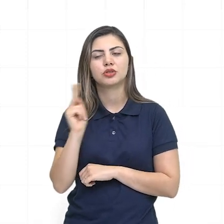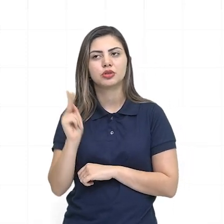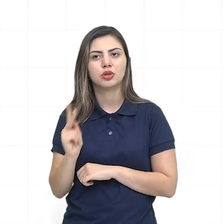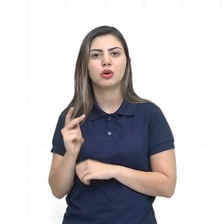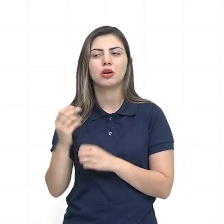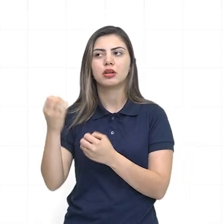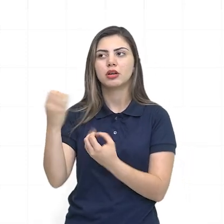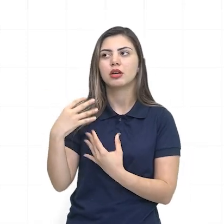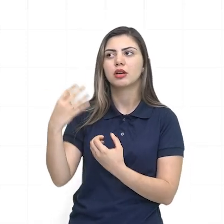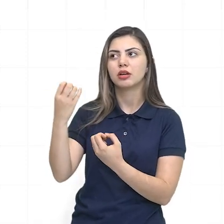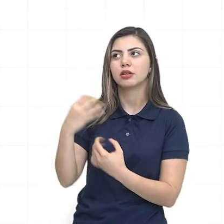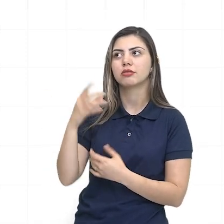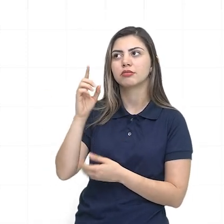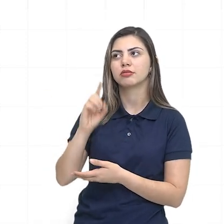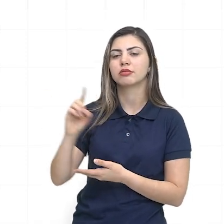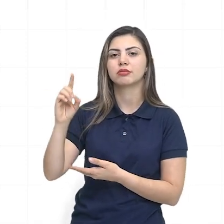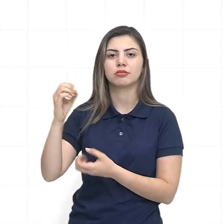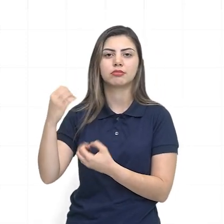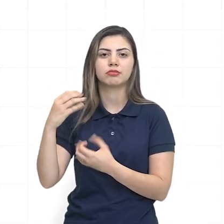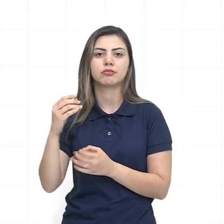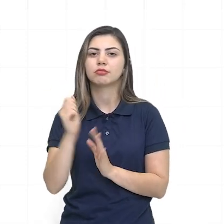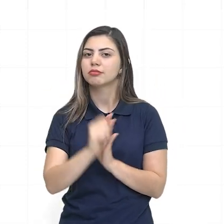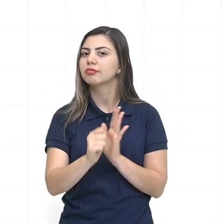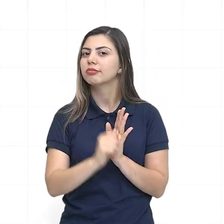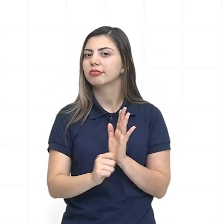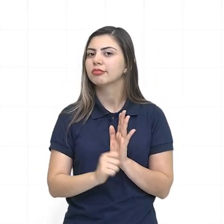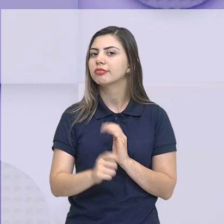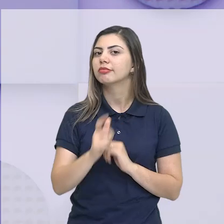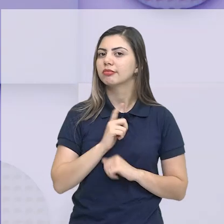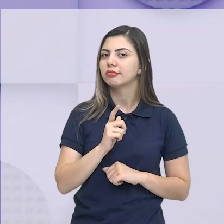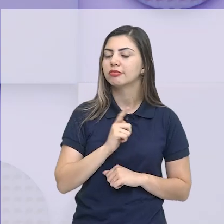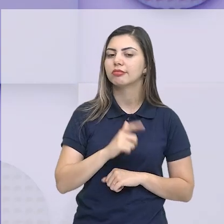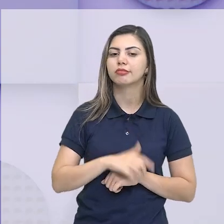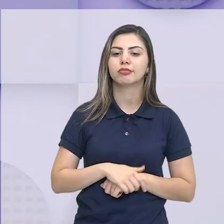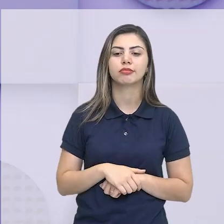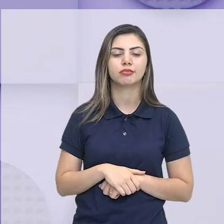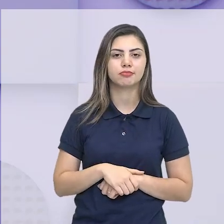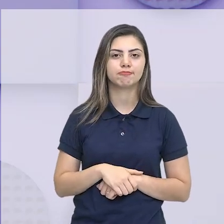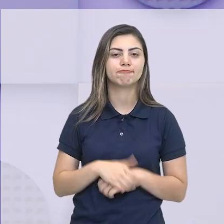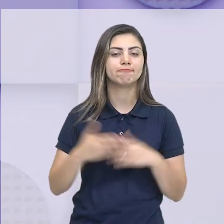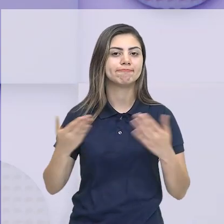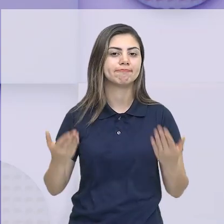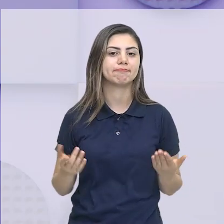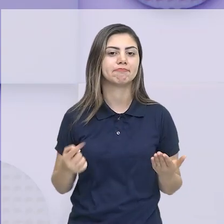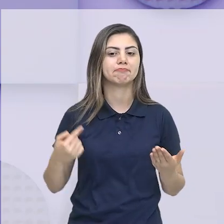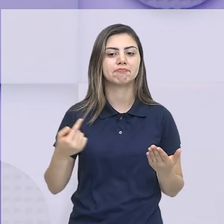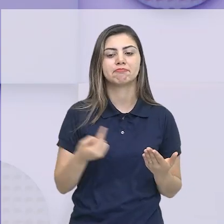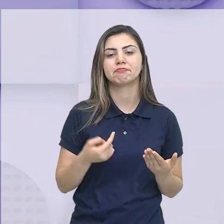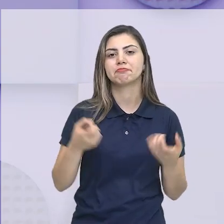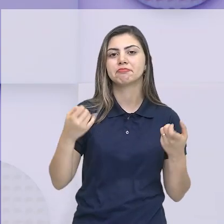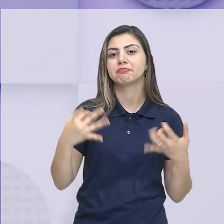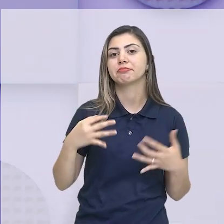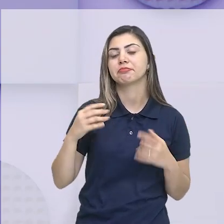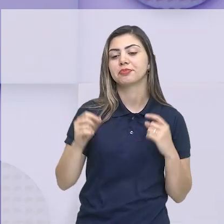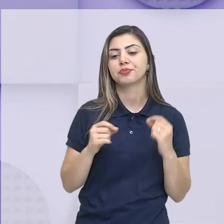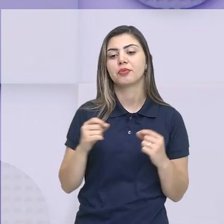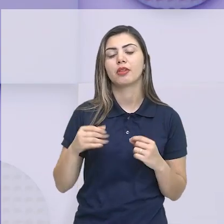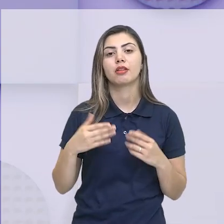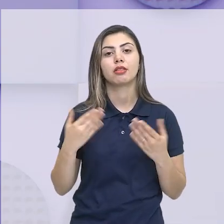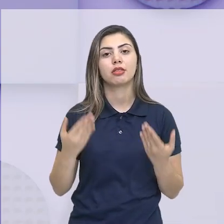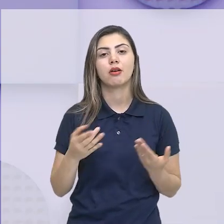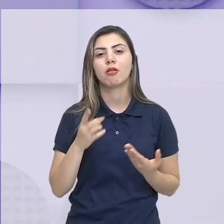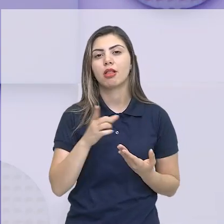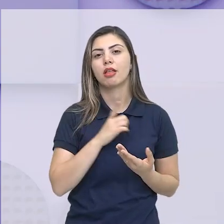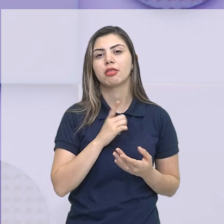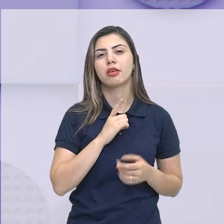dos ensinamentos que ele recebia de Deus. Ok? Então, nós não poderíamos dizer assim que no cristianismo houve todo